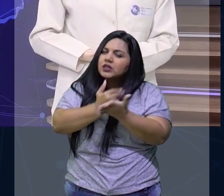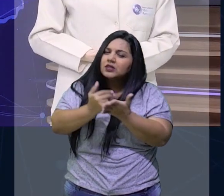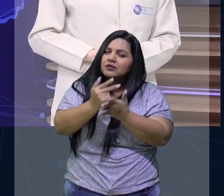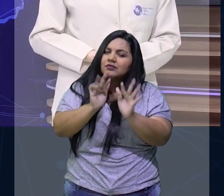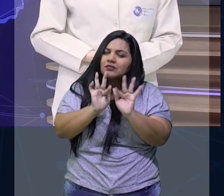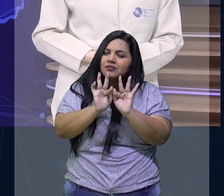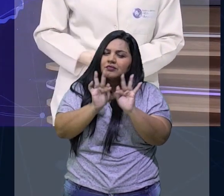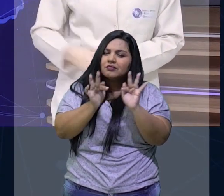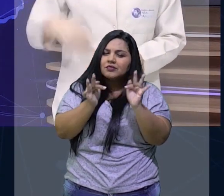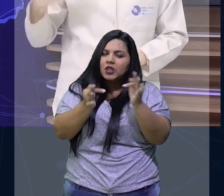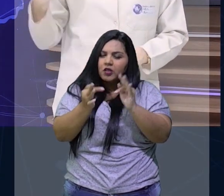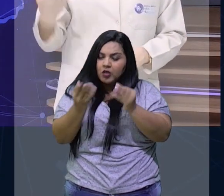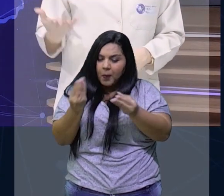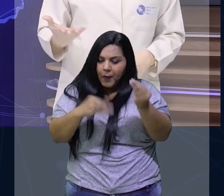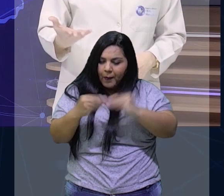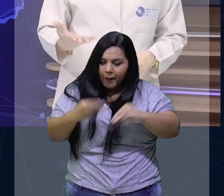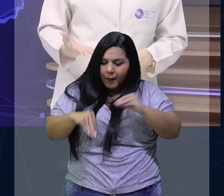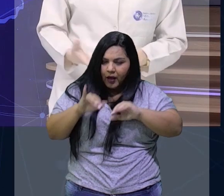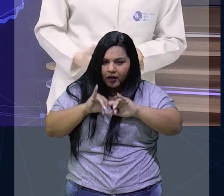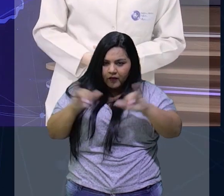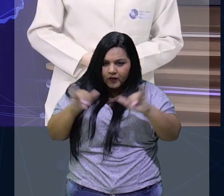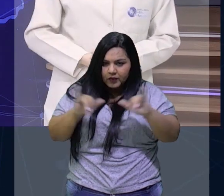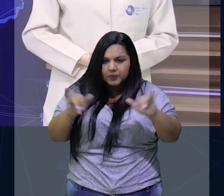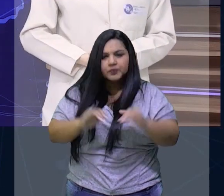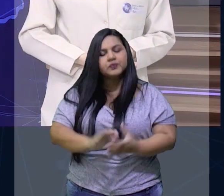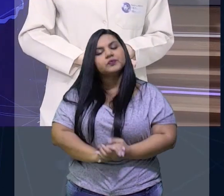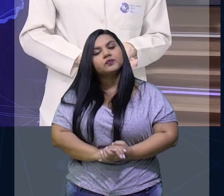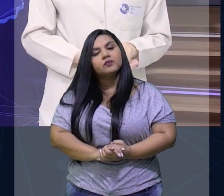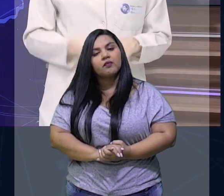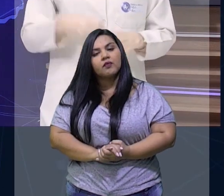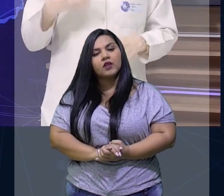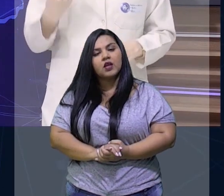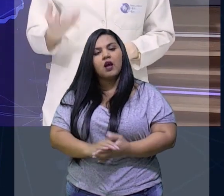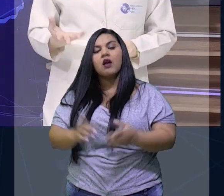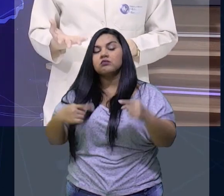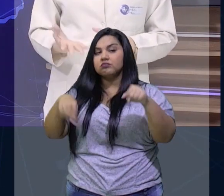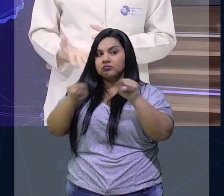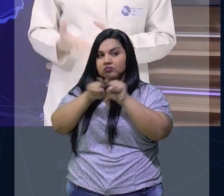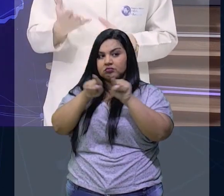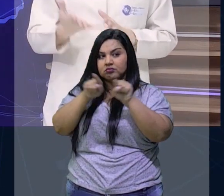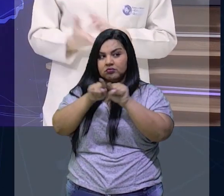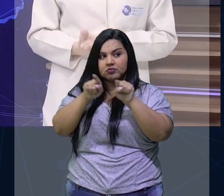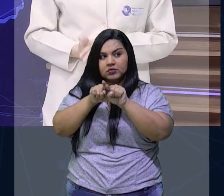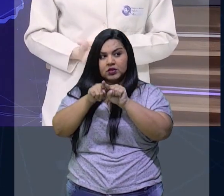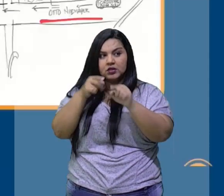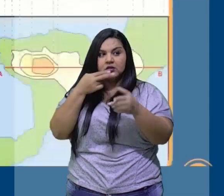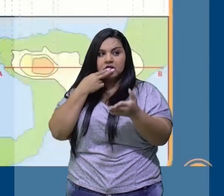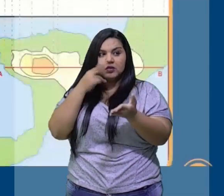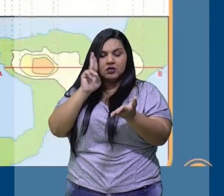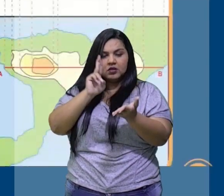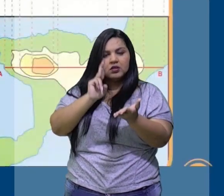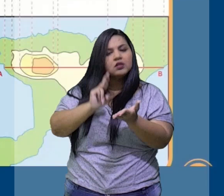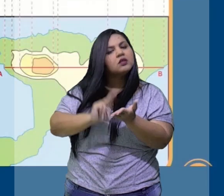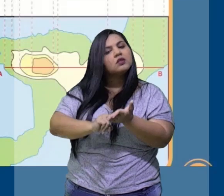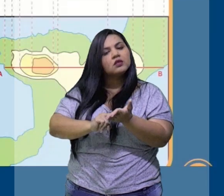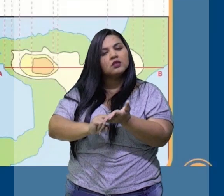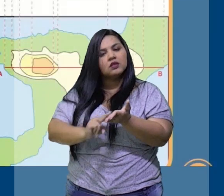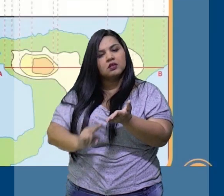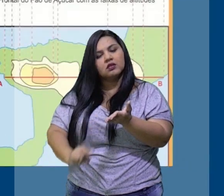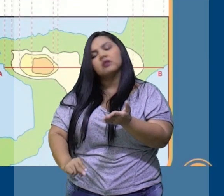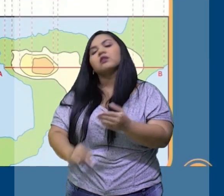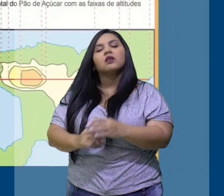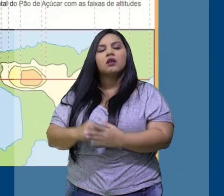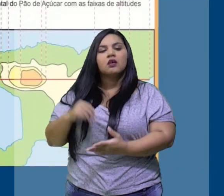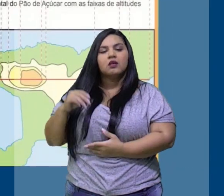colocar essas informações. Temos também as cartas topográficas, né? A partir de uma carta topográfica, a gente